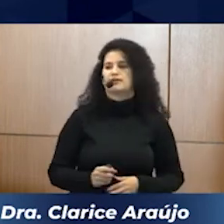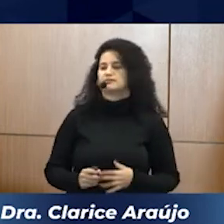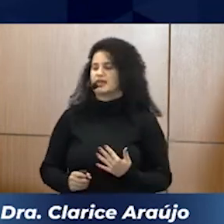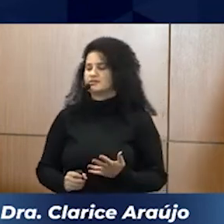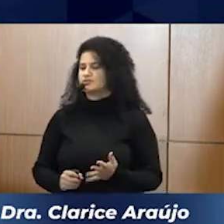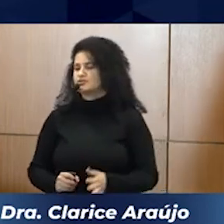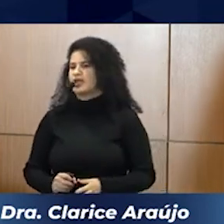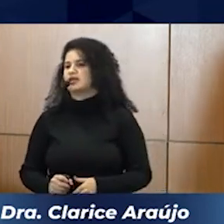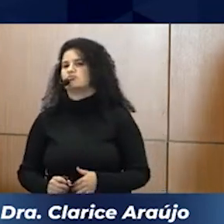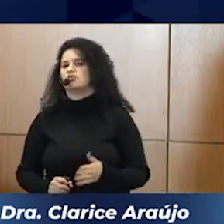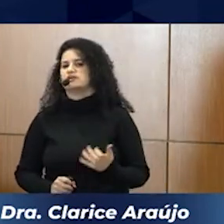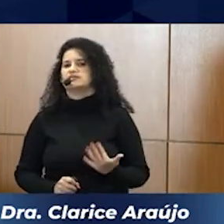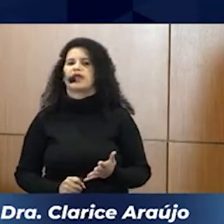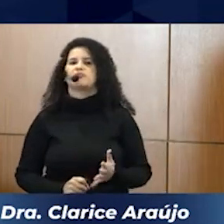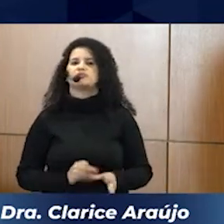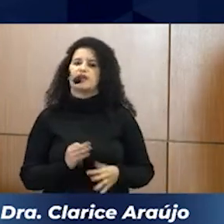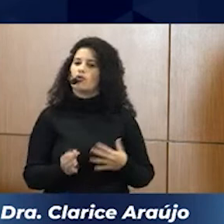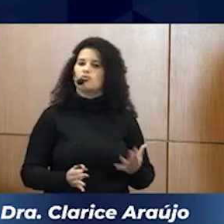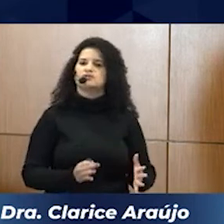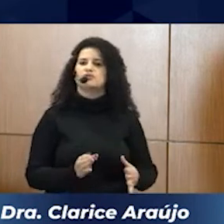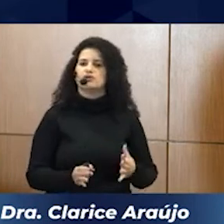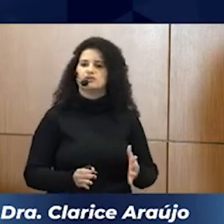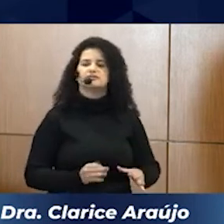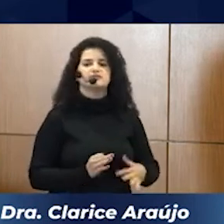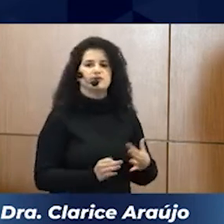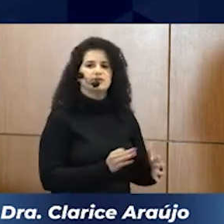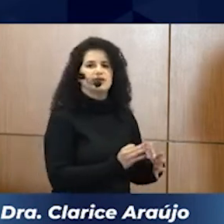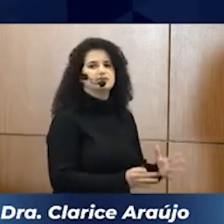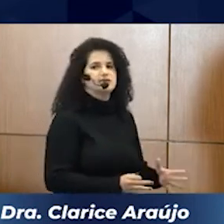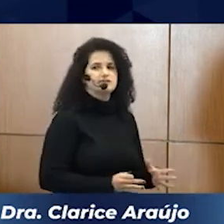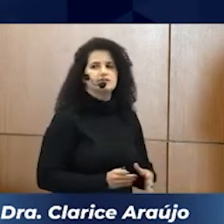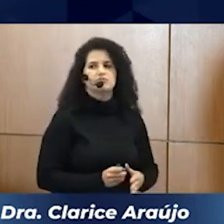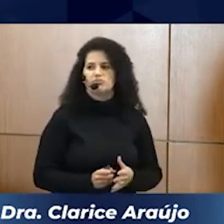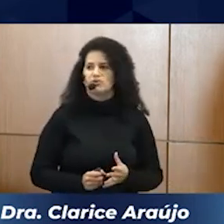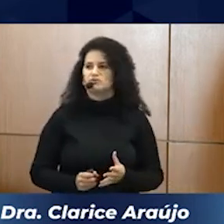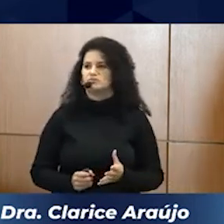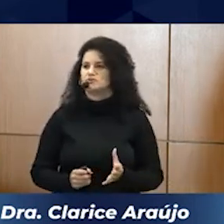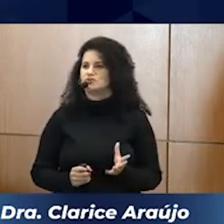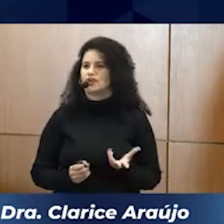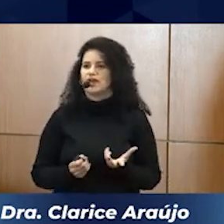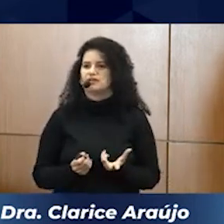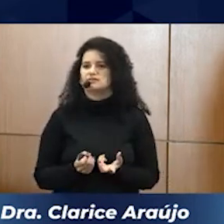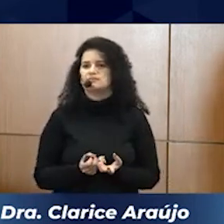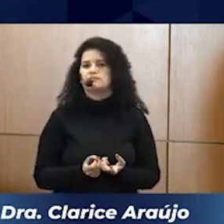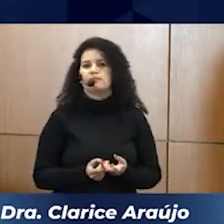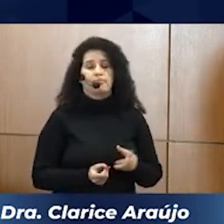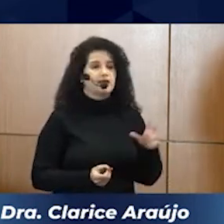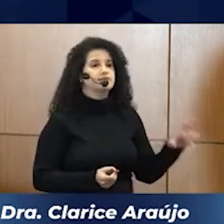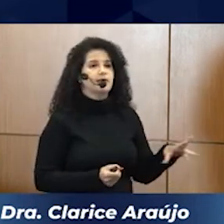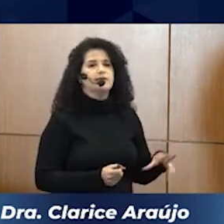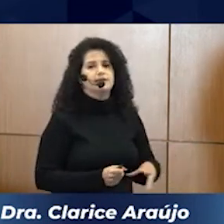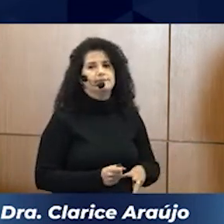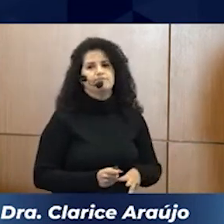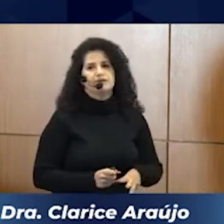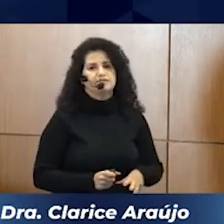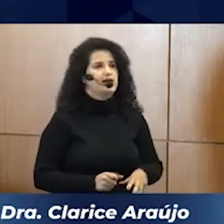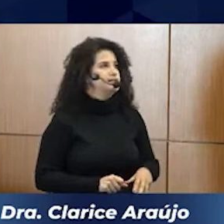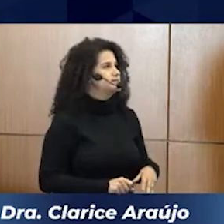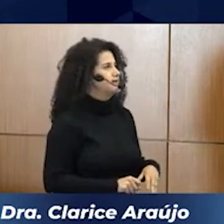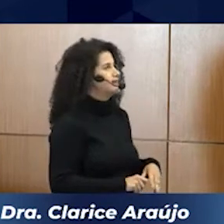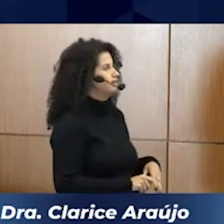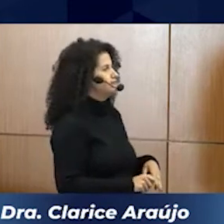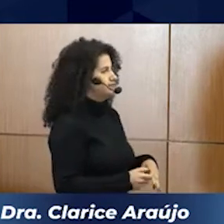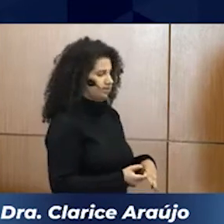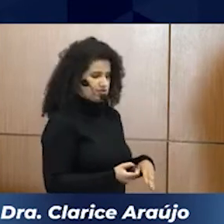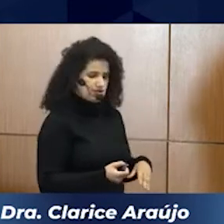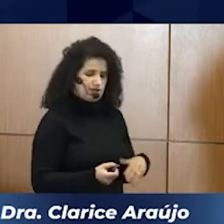neuromotor task training, por exemplo. Tem algumas outras que são interessantes também para outros profissionais e que estão ali